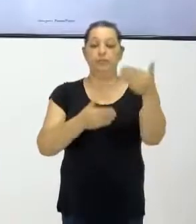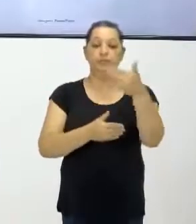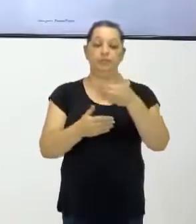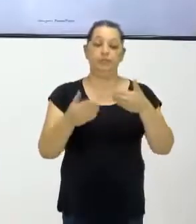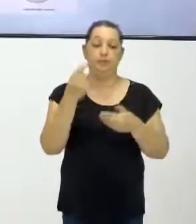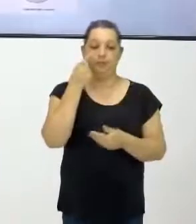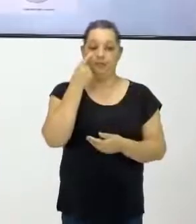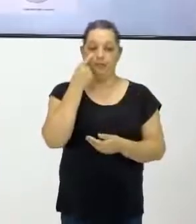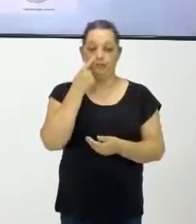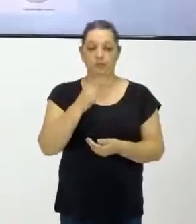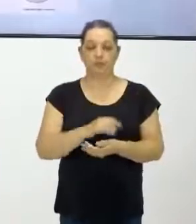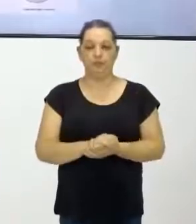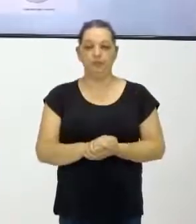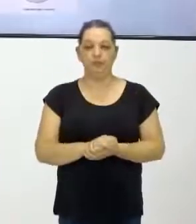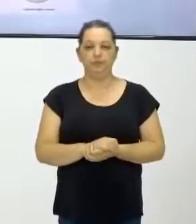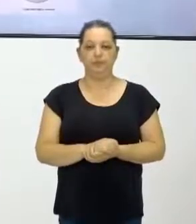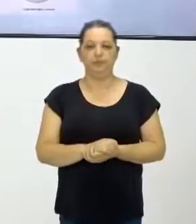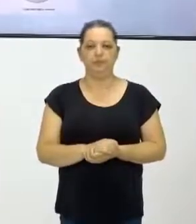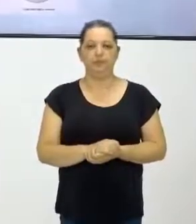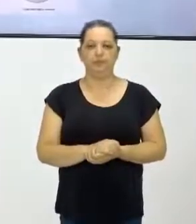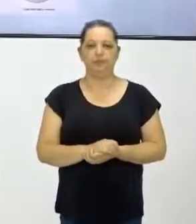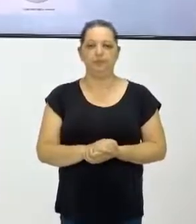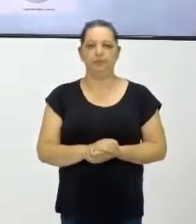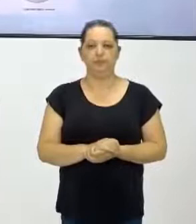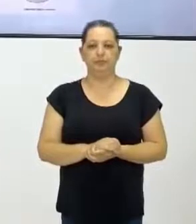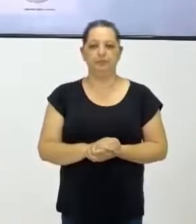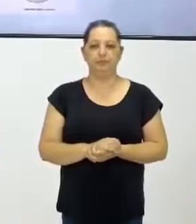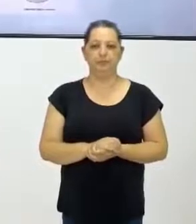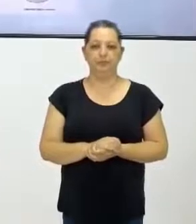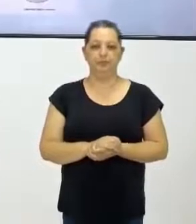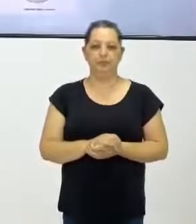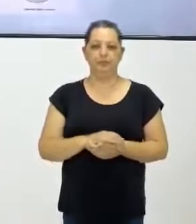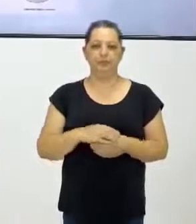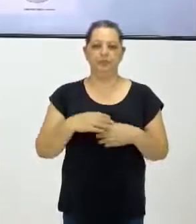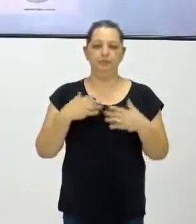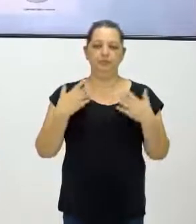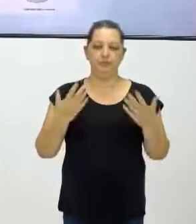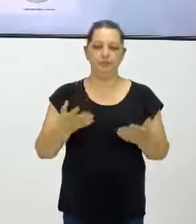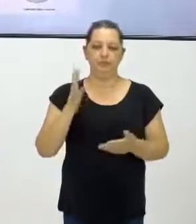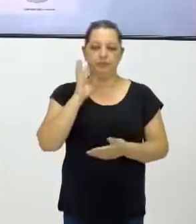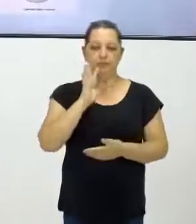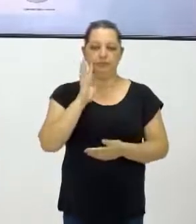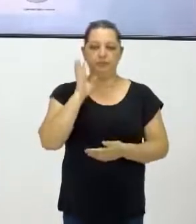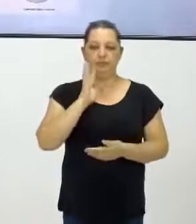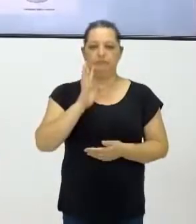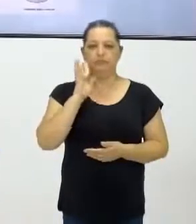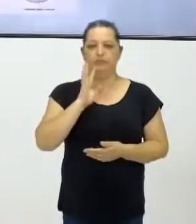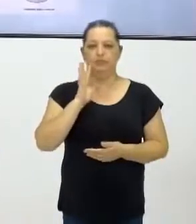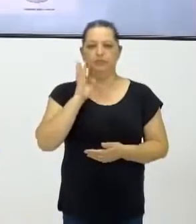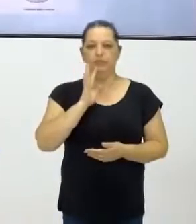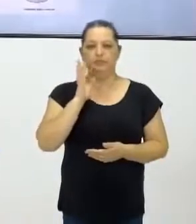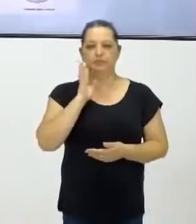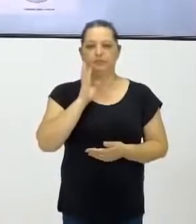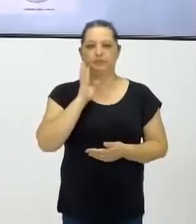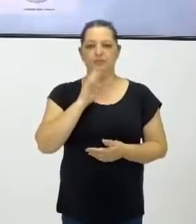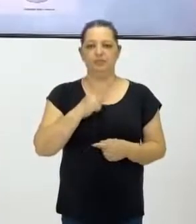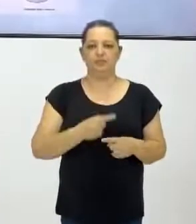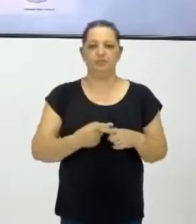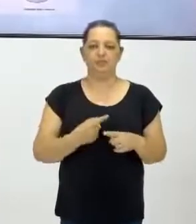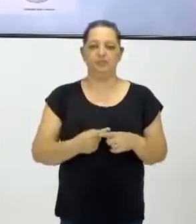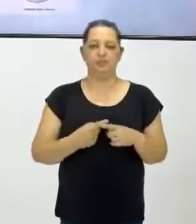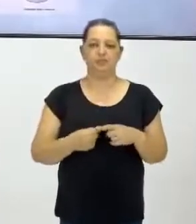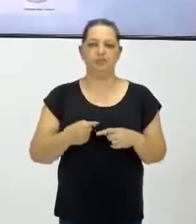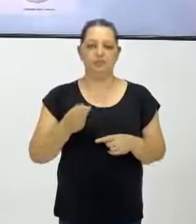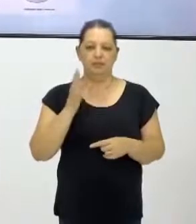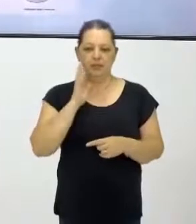próximo slide aí. Isso. Ah, que legal, pessoal. Esse aqui é um experimento muito bacana.